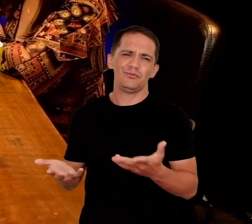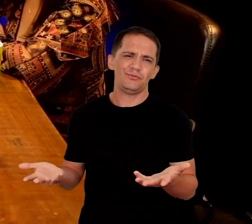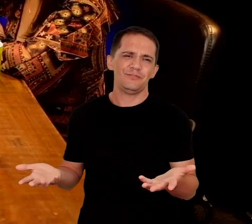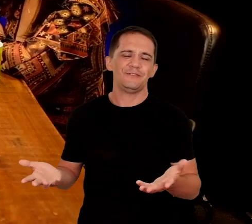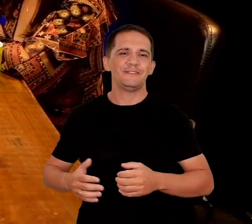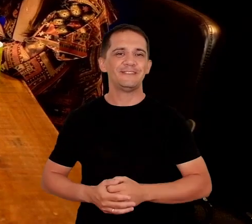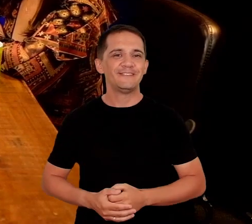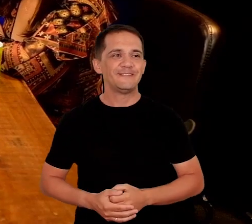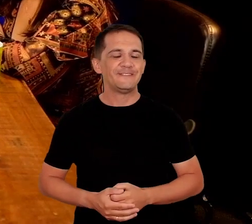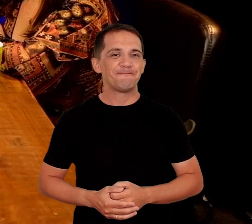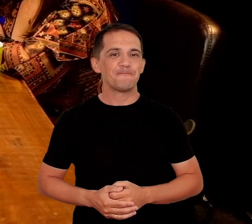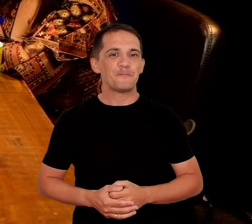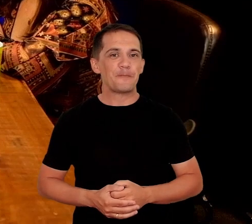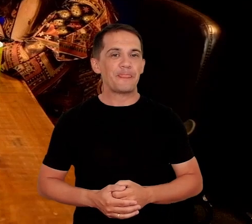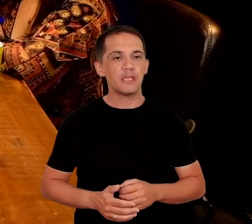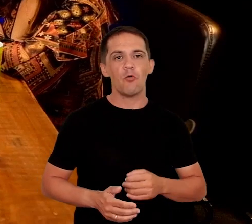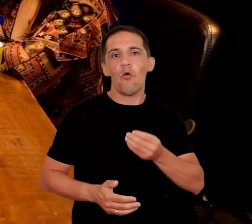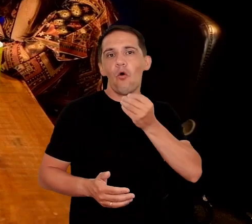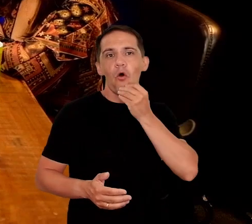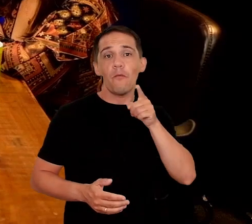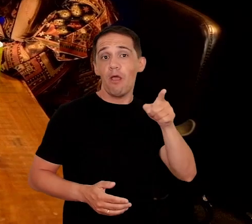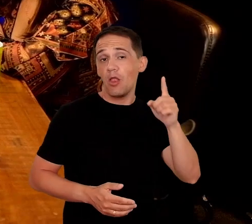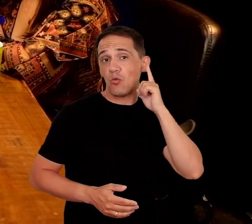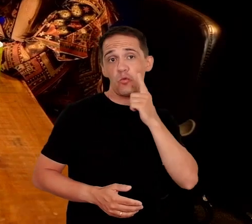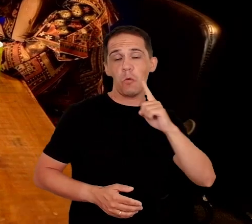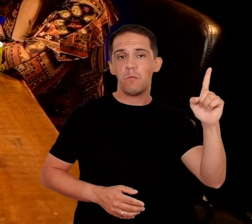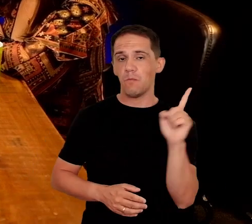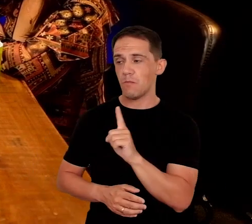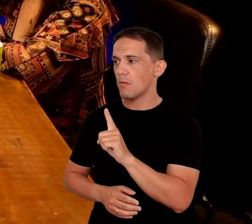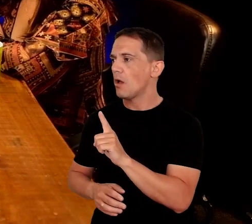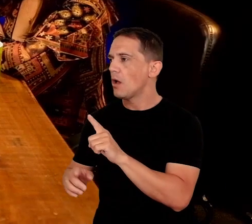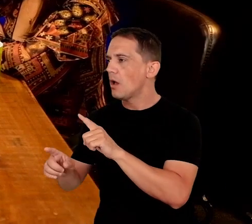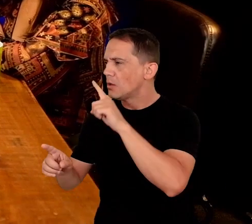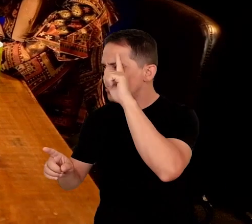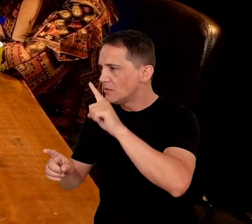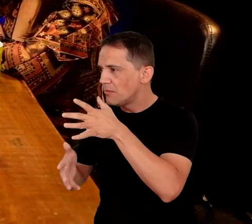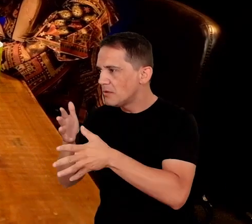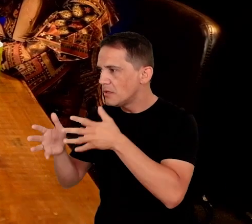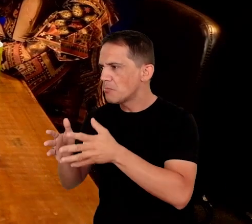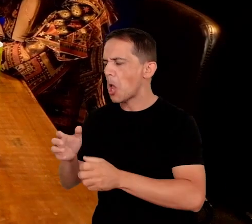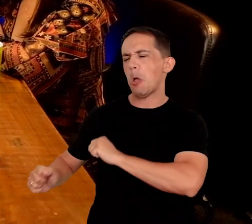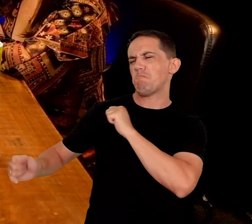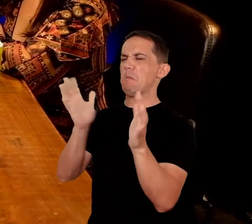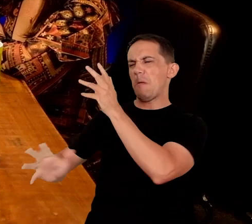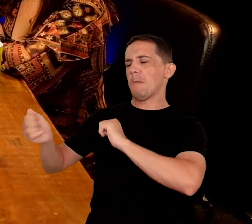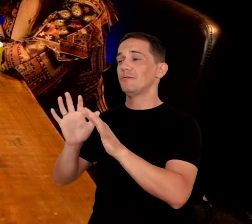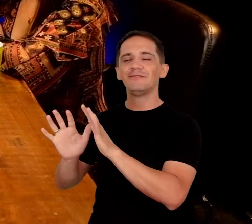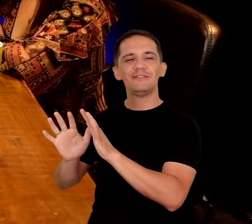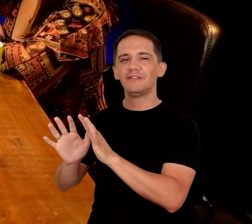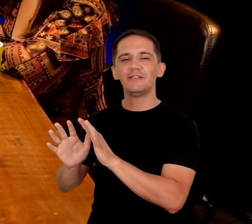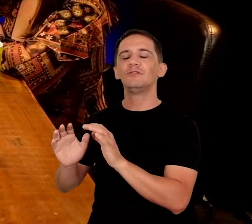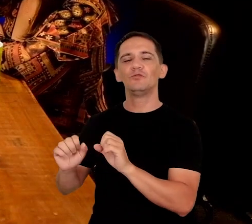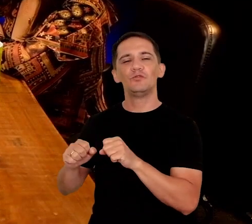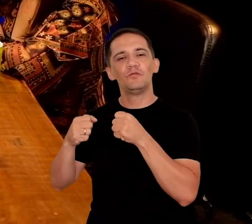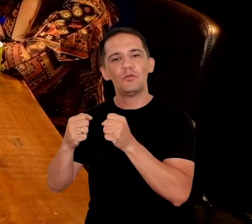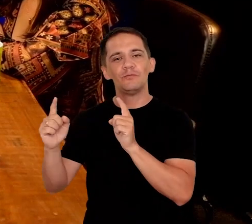sabe Libra. Então, se tu chegar, ele não vai sair sinalizando ali a 1000 por hora. Não. Ele vai tentar escrever, ele vai se aproximar. Né? E